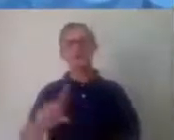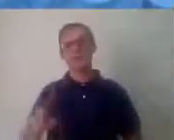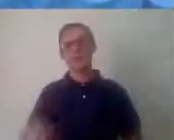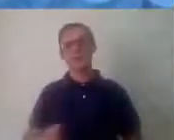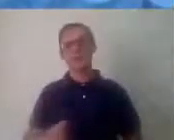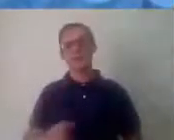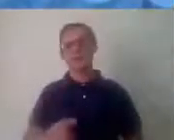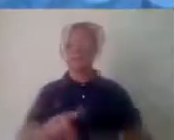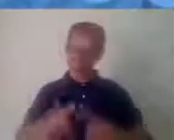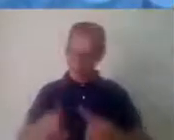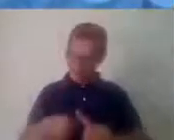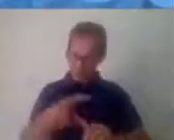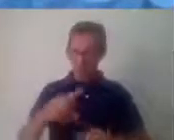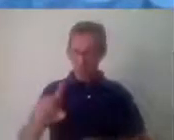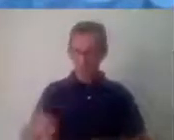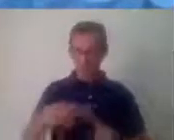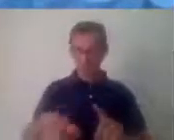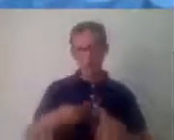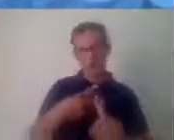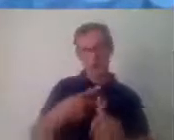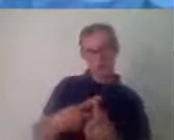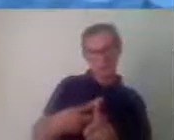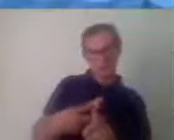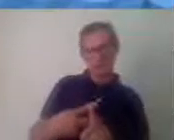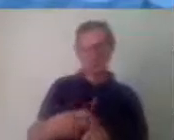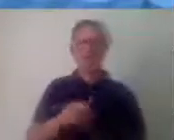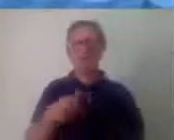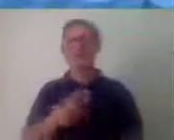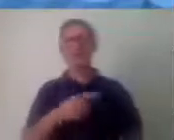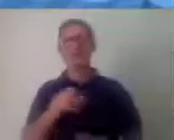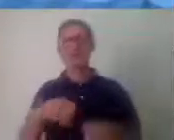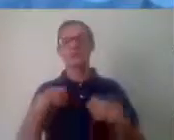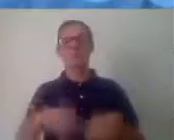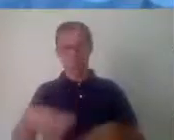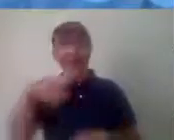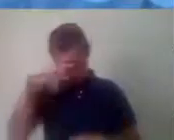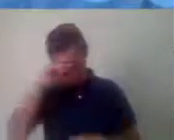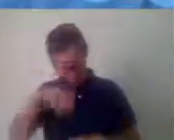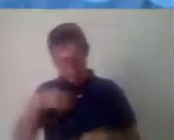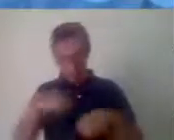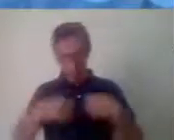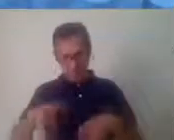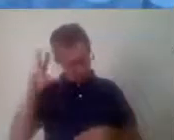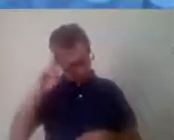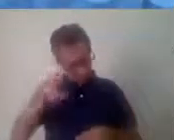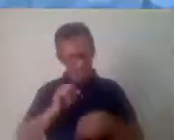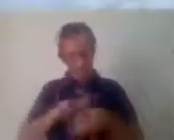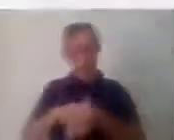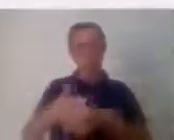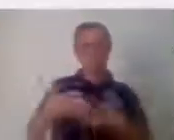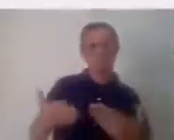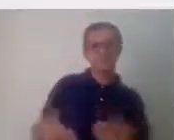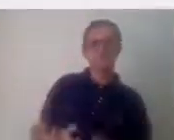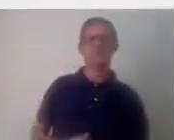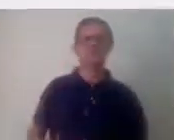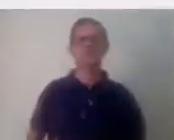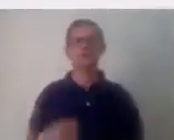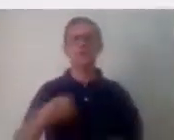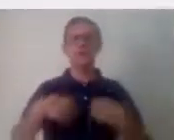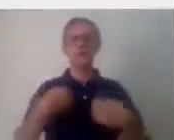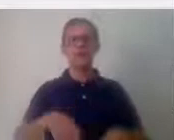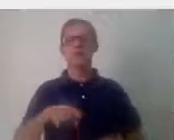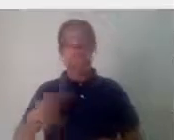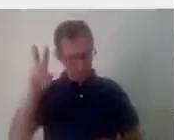nós vamos partir para as integrais duplas. O que nós vamos precisar saber? O que a gente vai precisar relembrar? Acompanhe no quadro. Eu preciso que